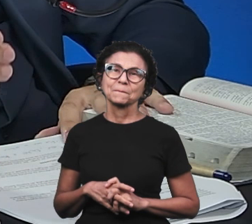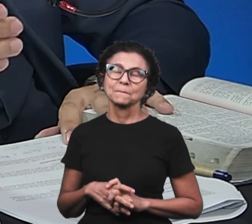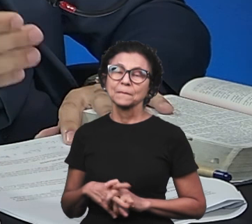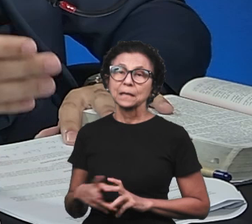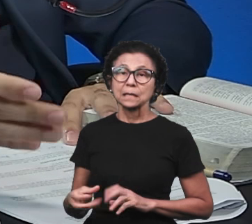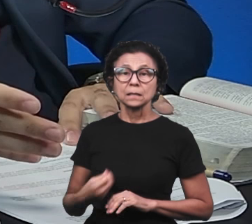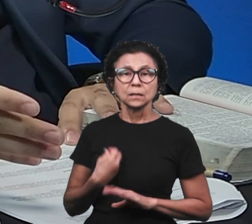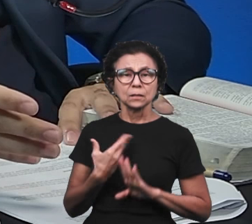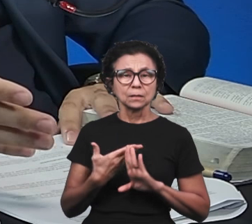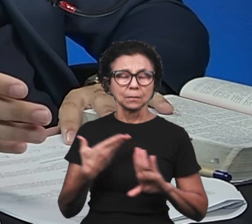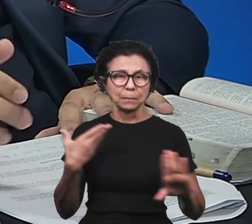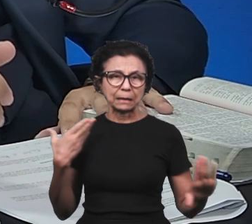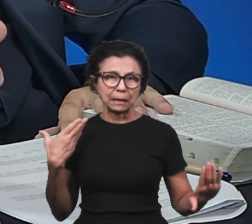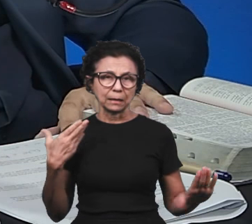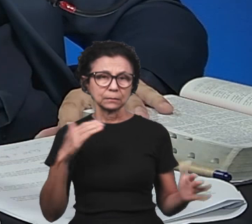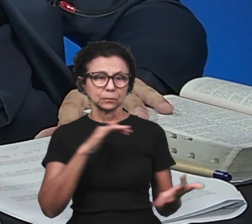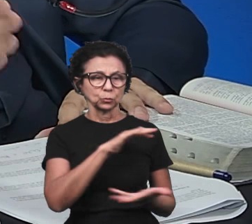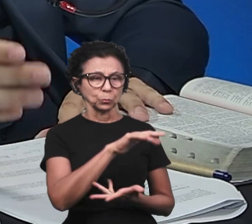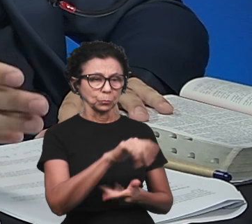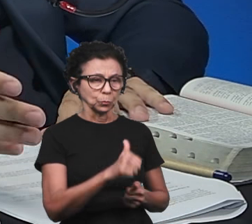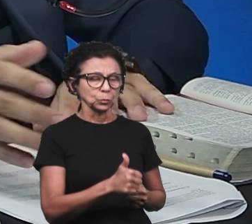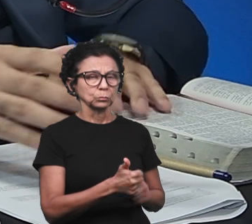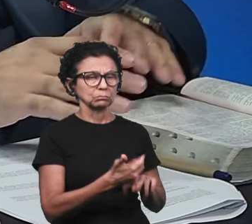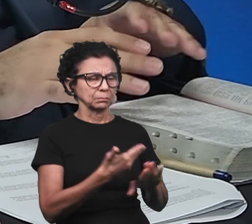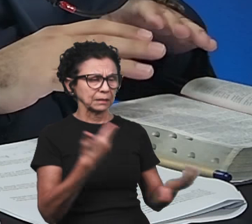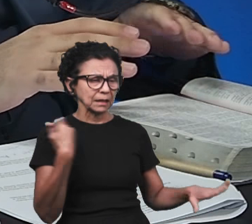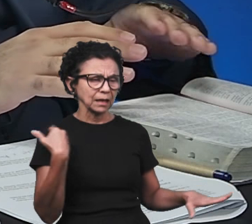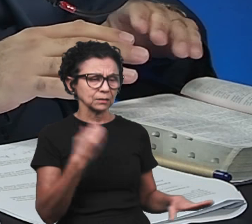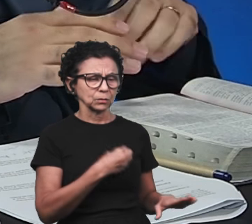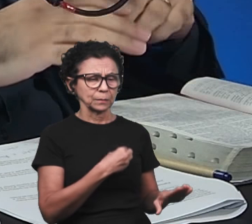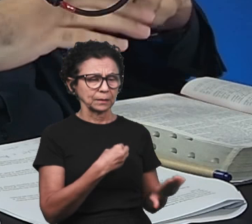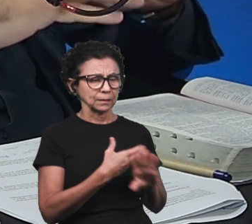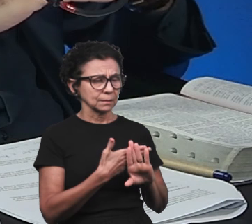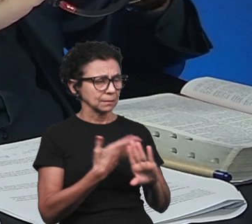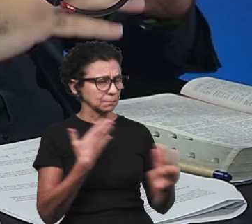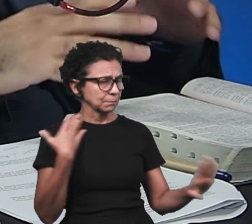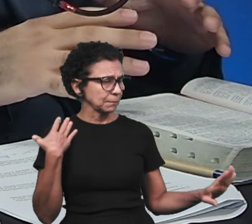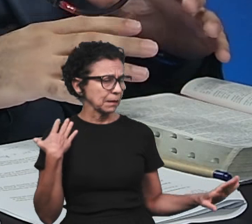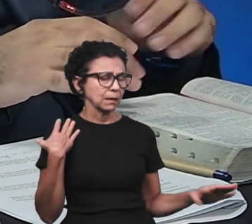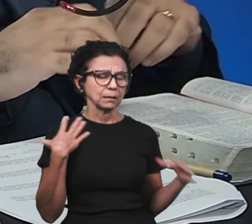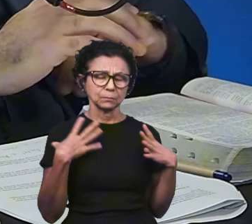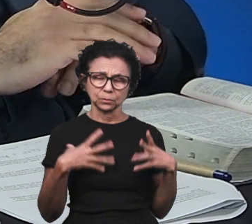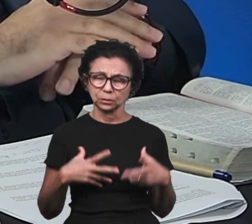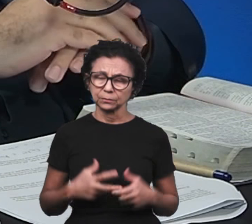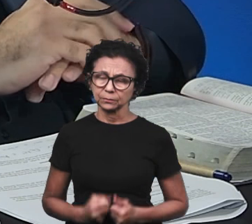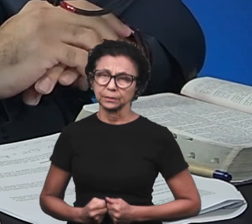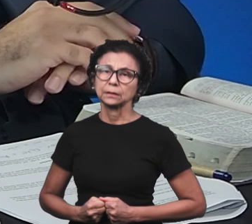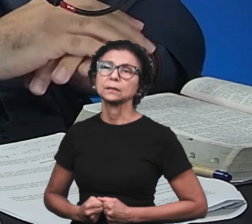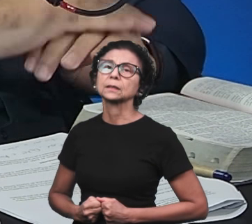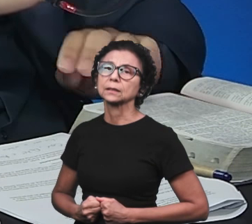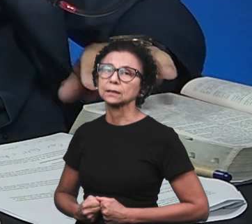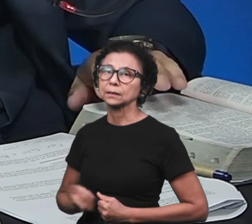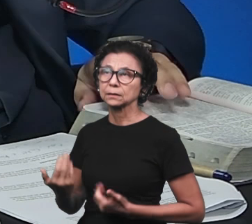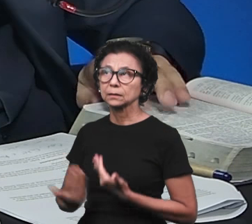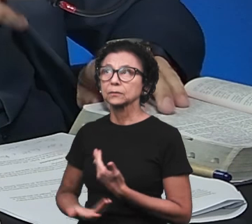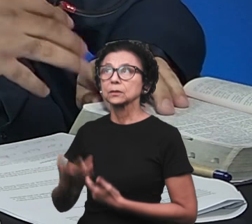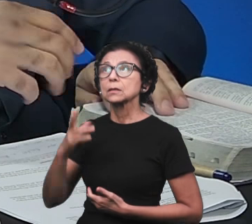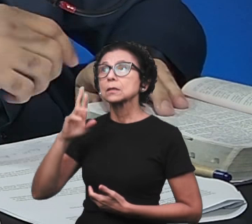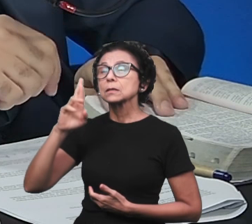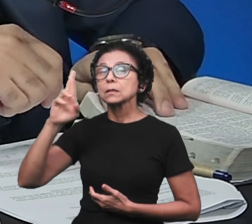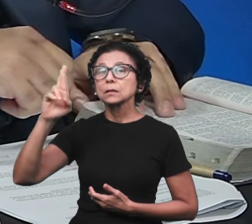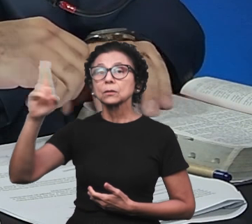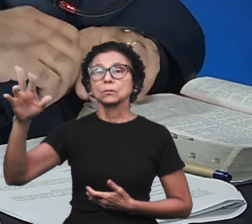vida consagrada ao Senhor, entregue ao Senhor. O Senhor proveu tudo para ele, as vestes preparadas, o